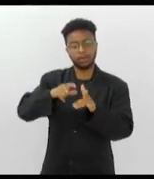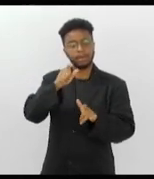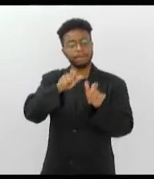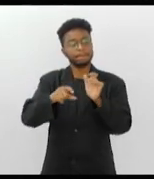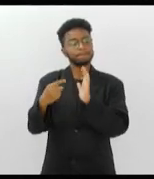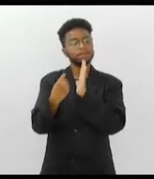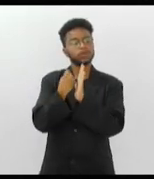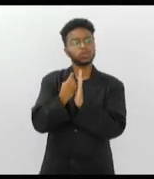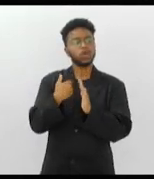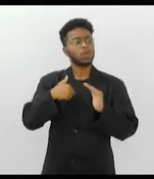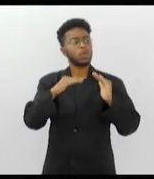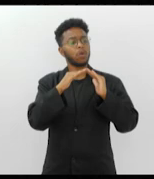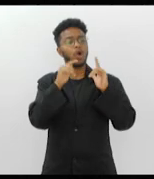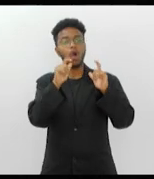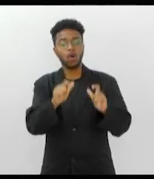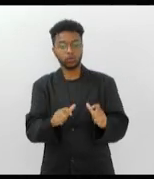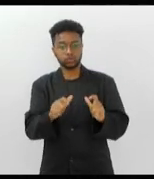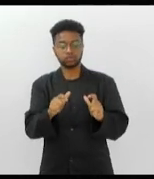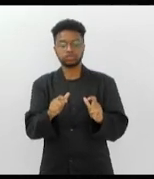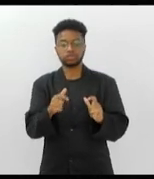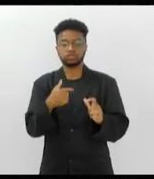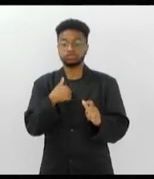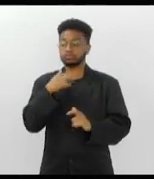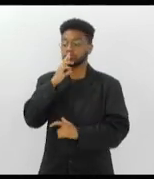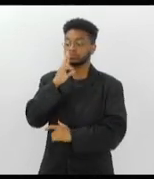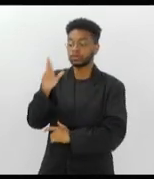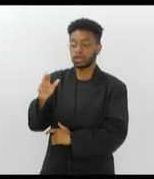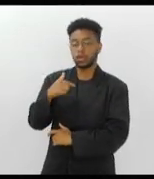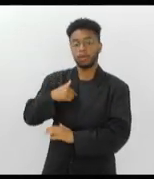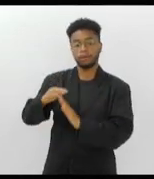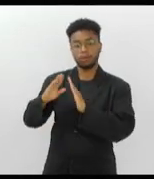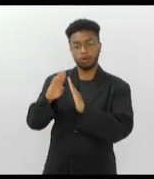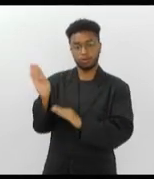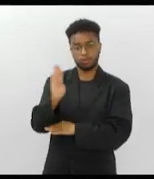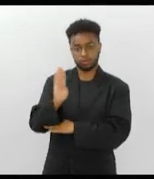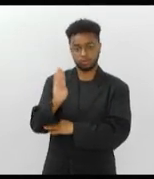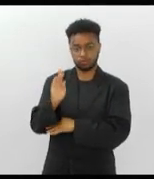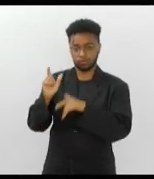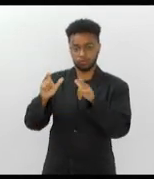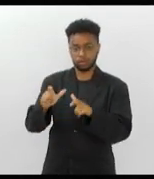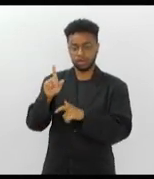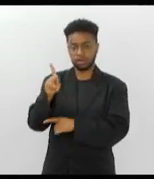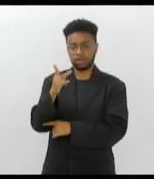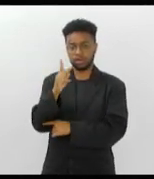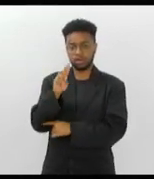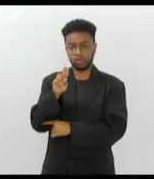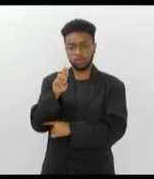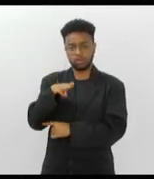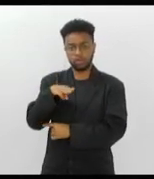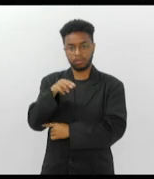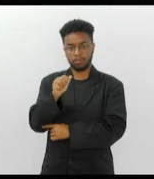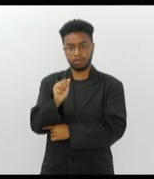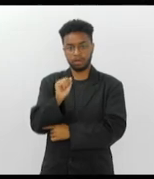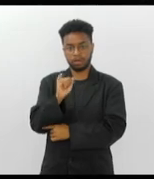morava. E eu disse que era em Botafogo, no Maitá. Aí me